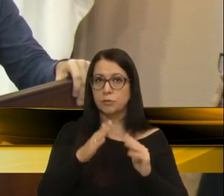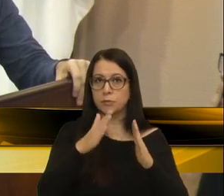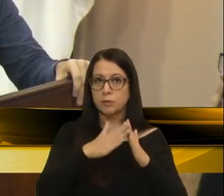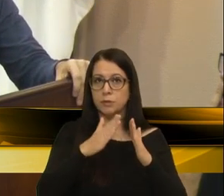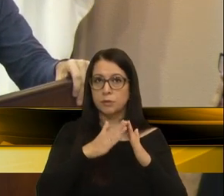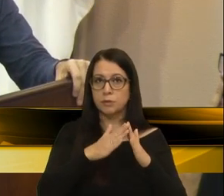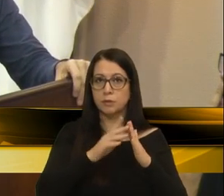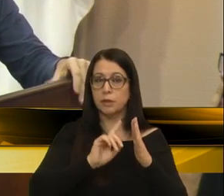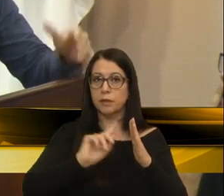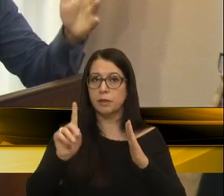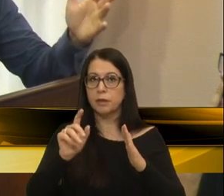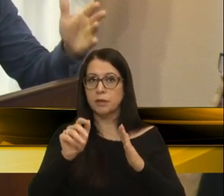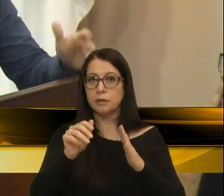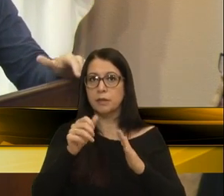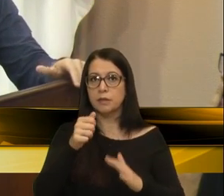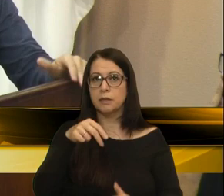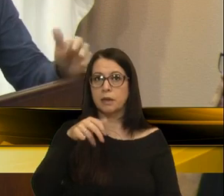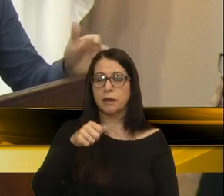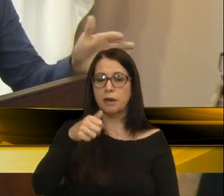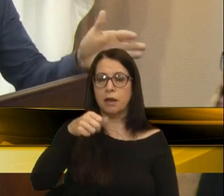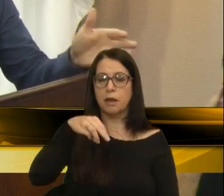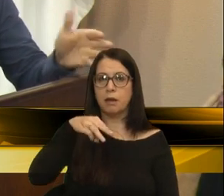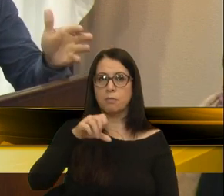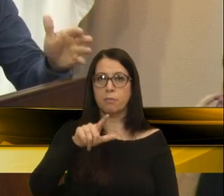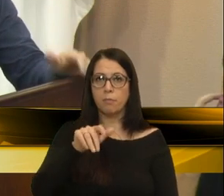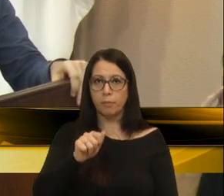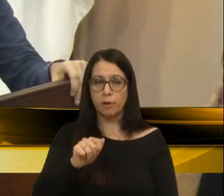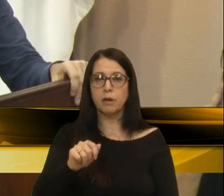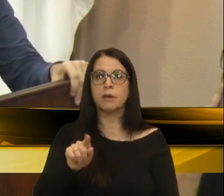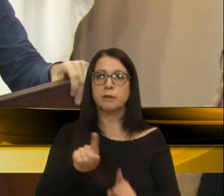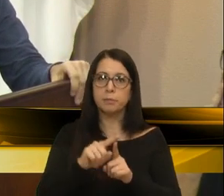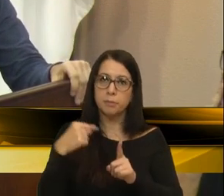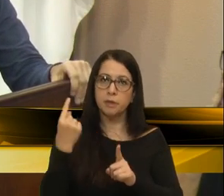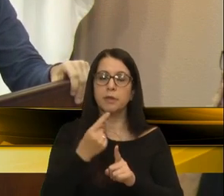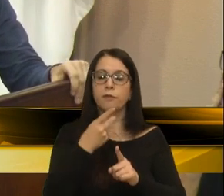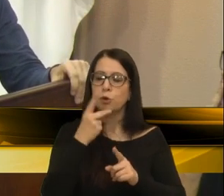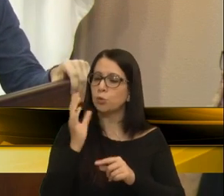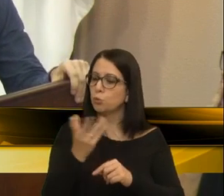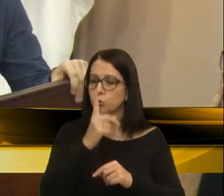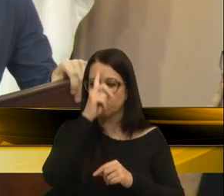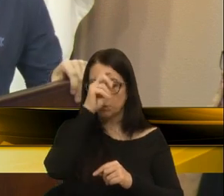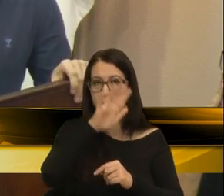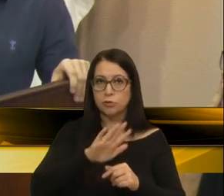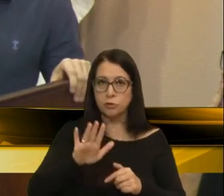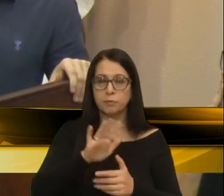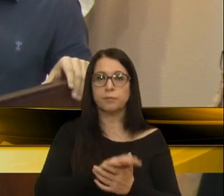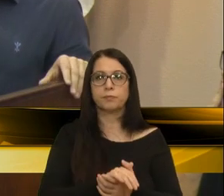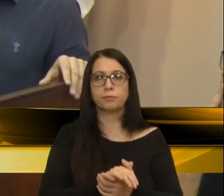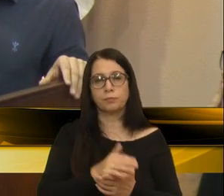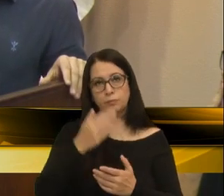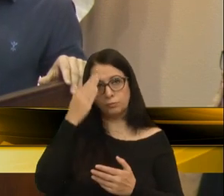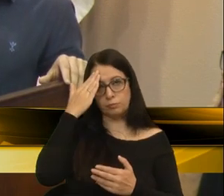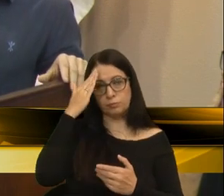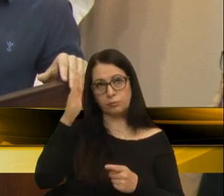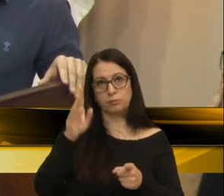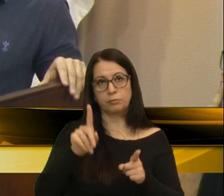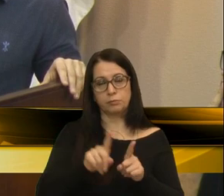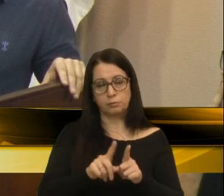Amélia também, e ela falou que a senhora já tinha colocado toda a questão do Hospital Geral. Quero